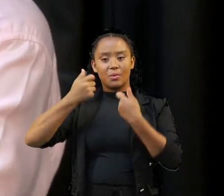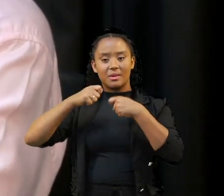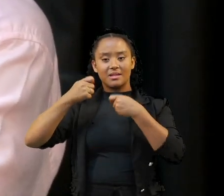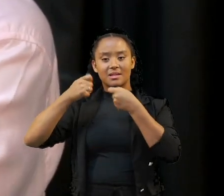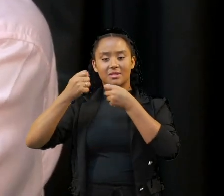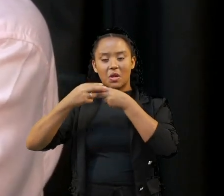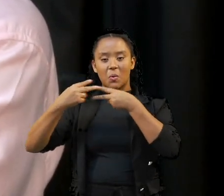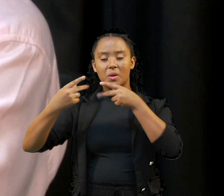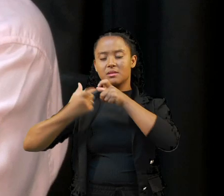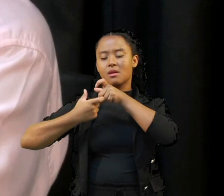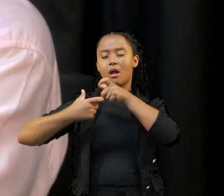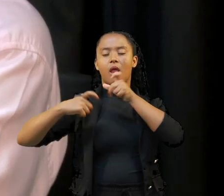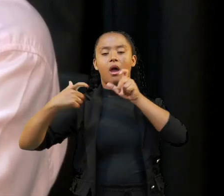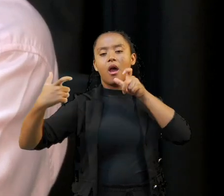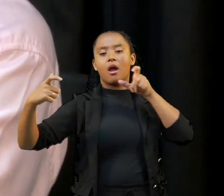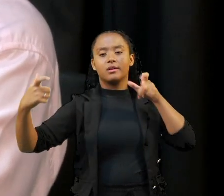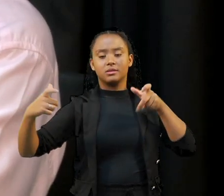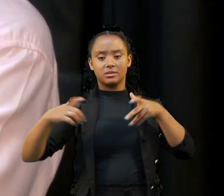algo grandioso.